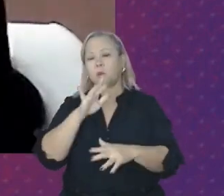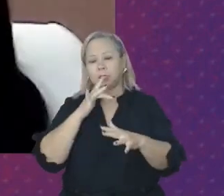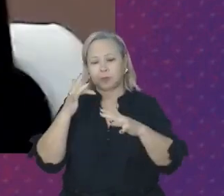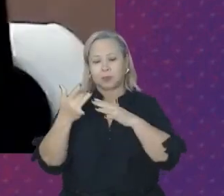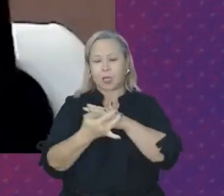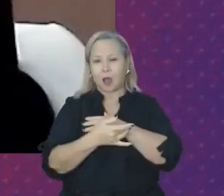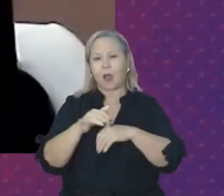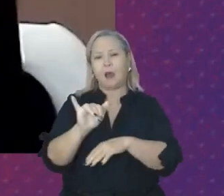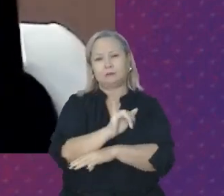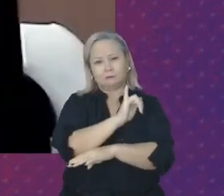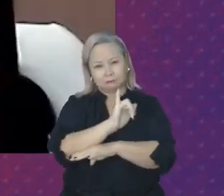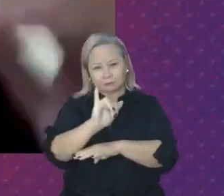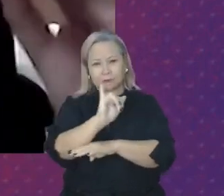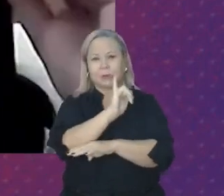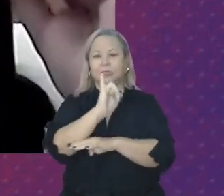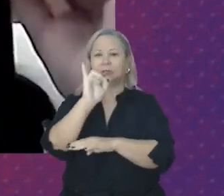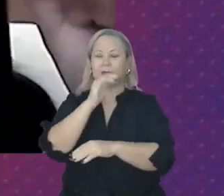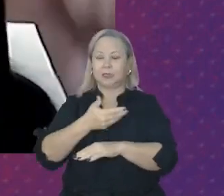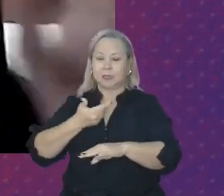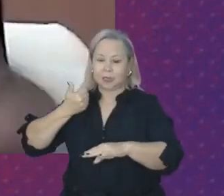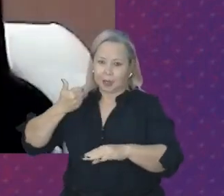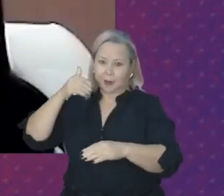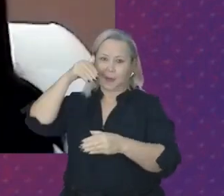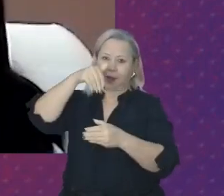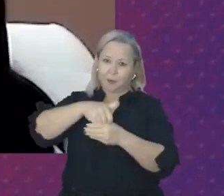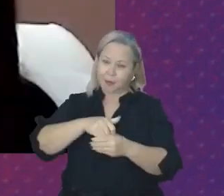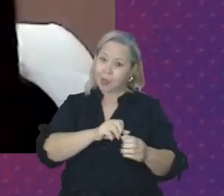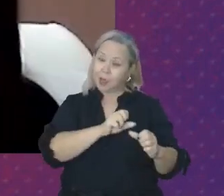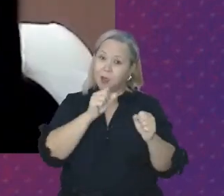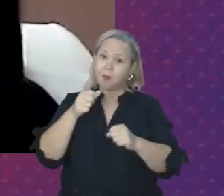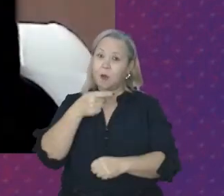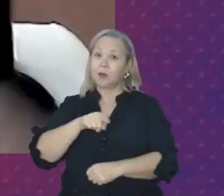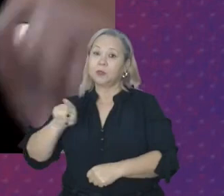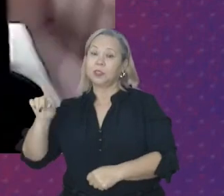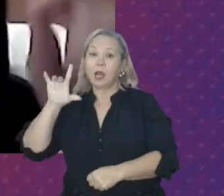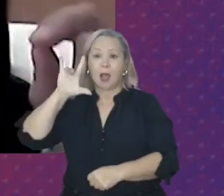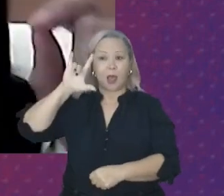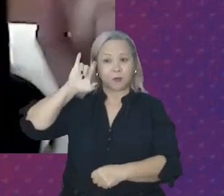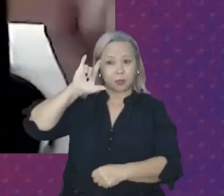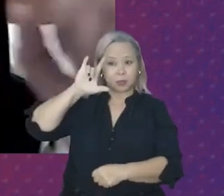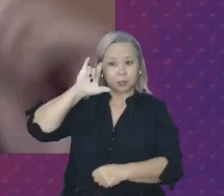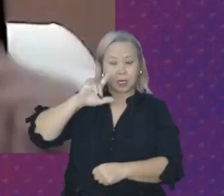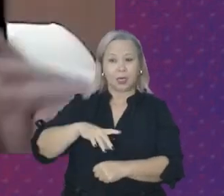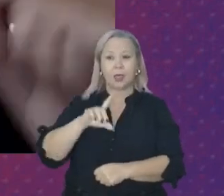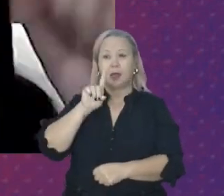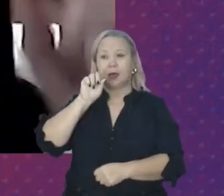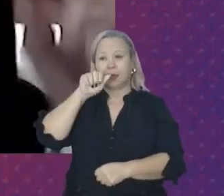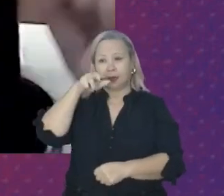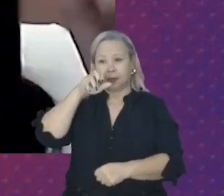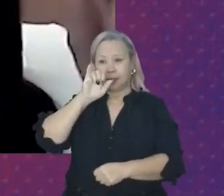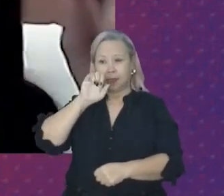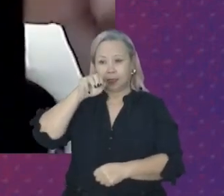maneira estratégica na sua pré-campanha, você pode ir lá no meu Instagram,